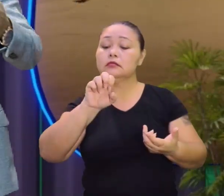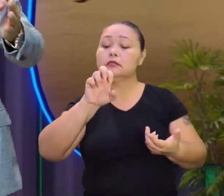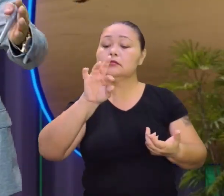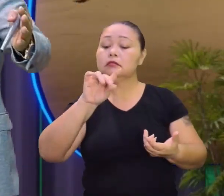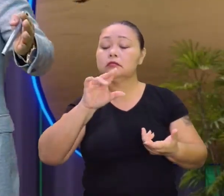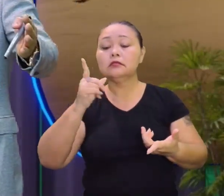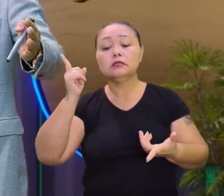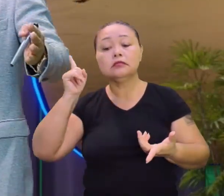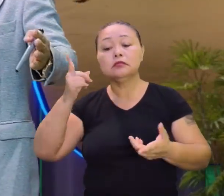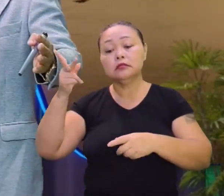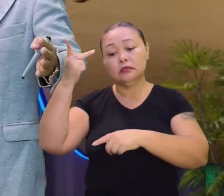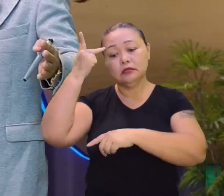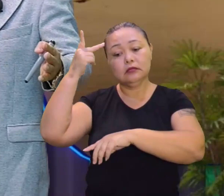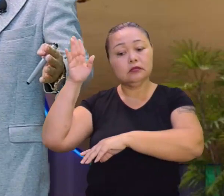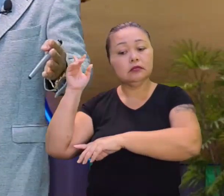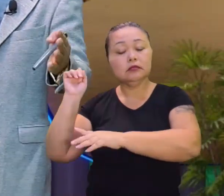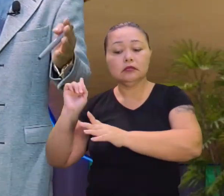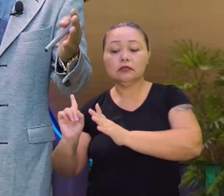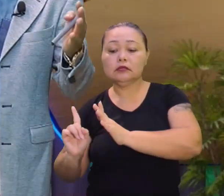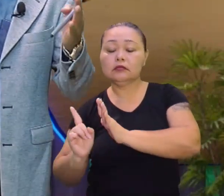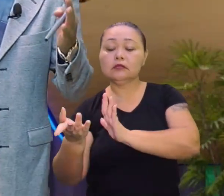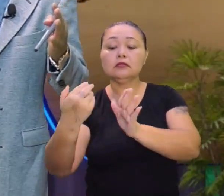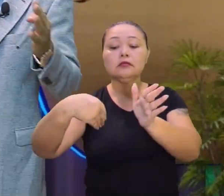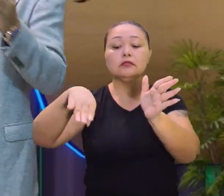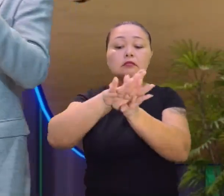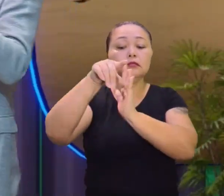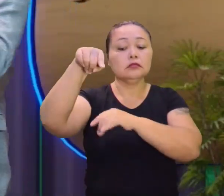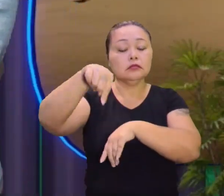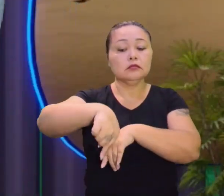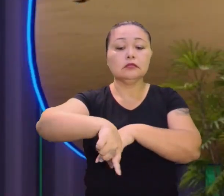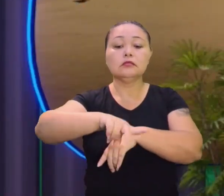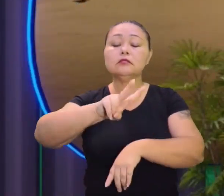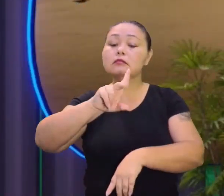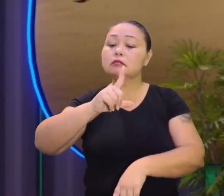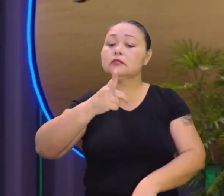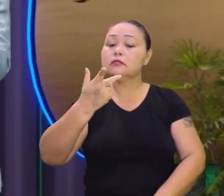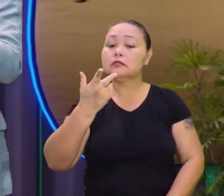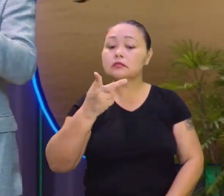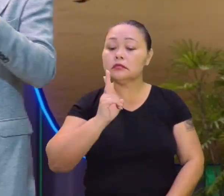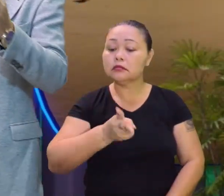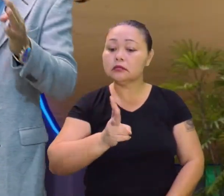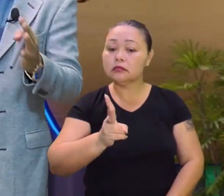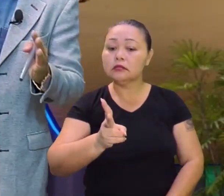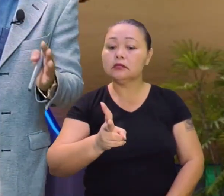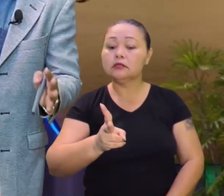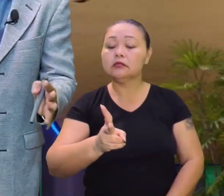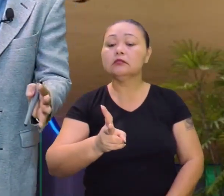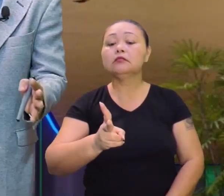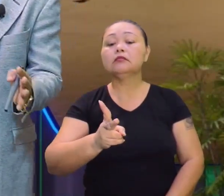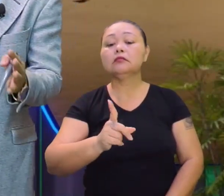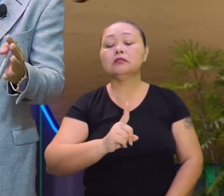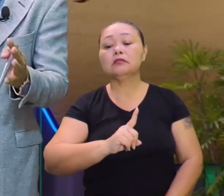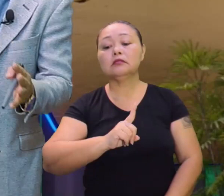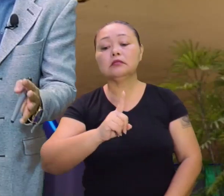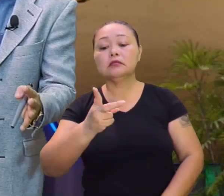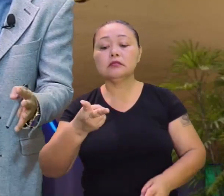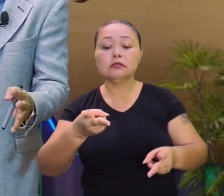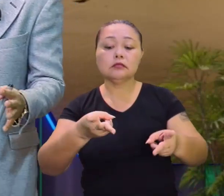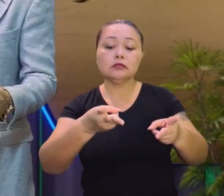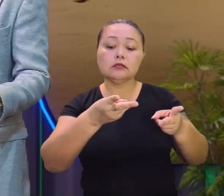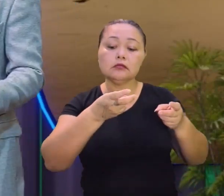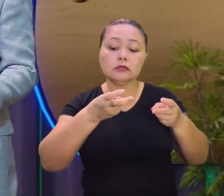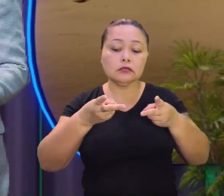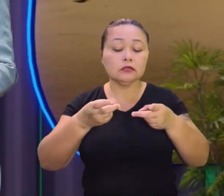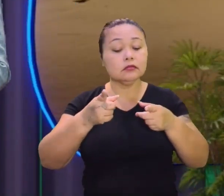os bandeirantes chegaram por aqui, sempre levando-se em consideração que sempre indo,